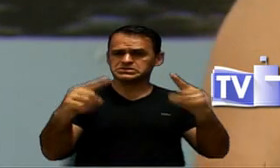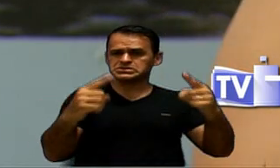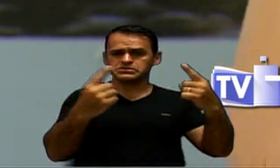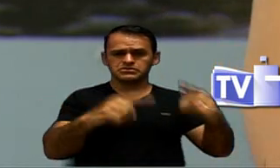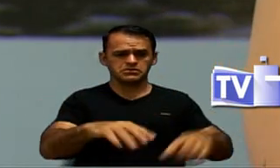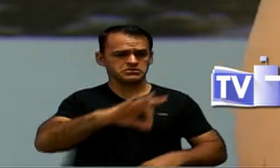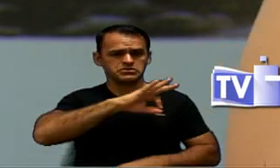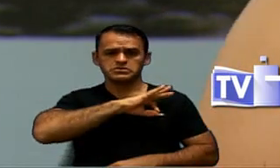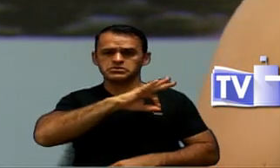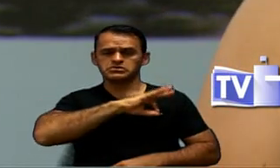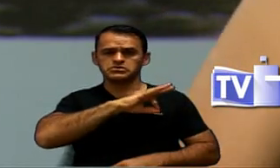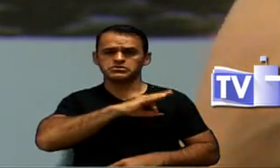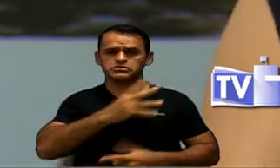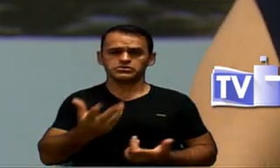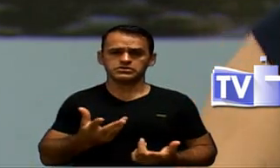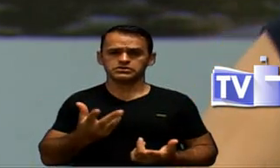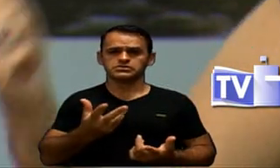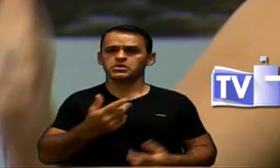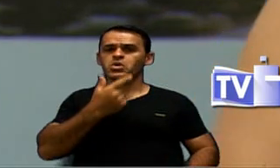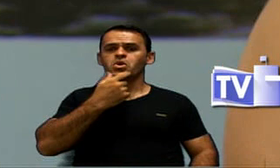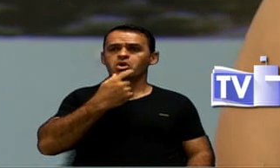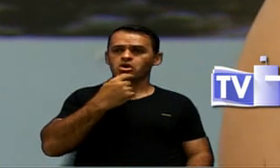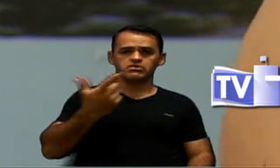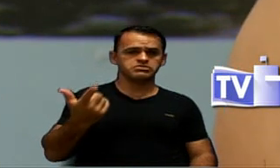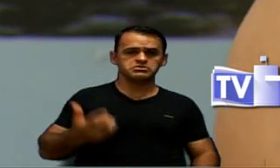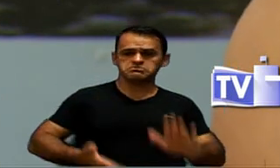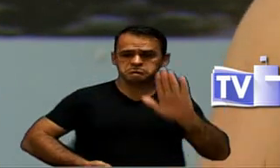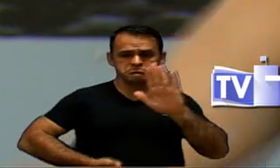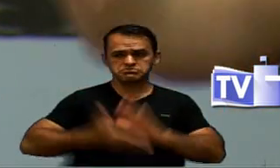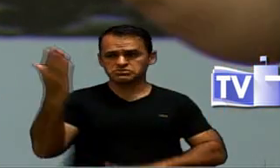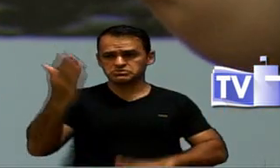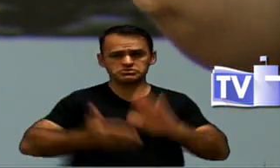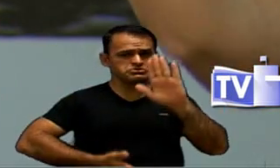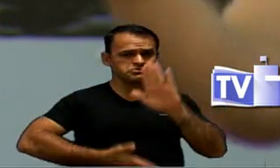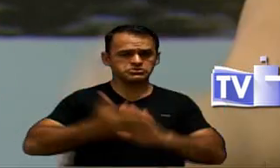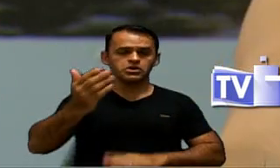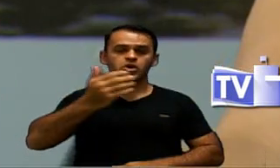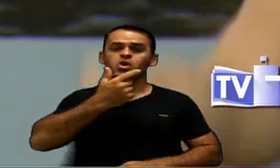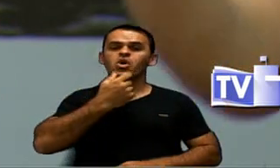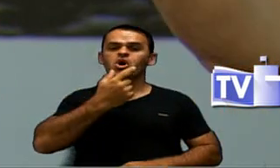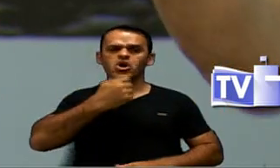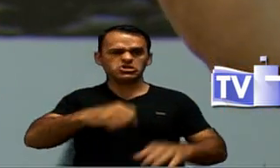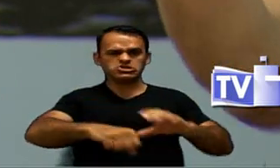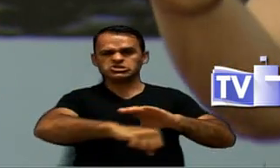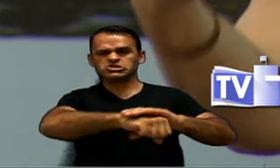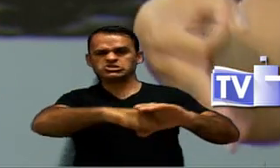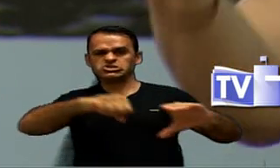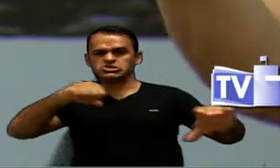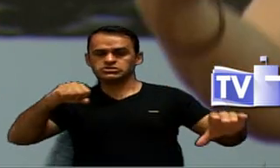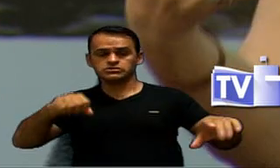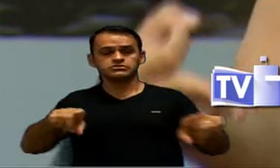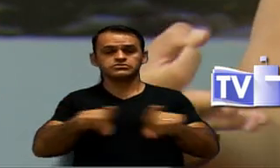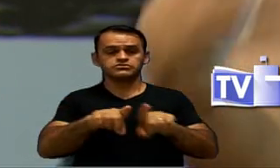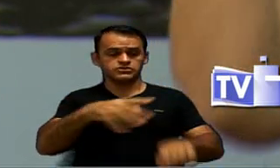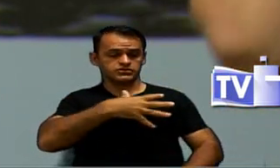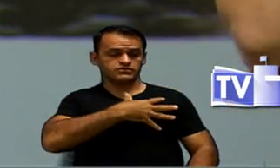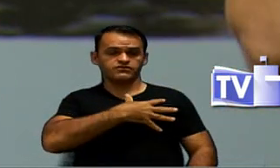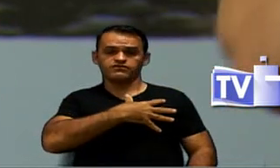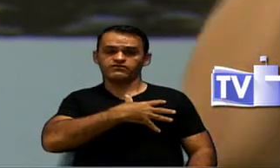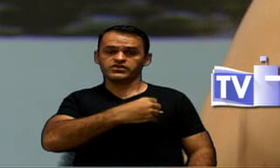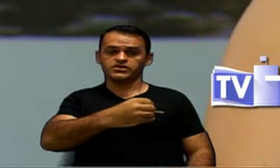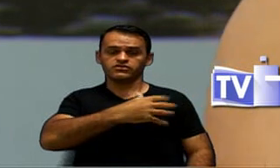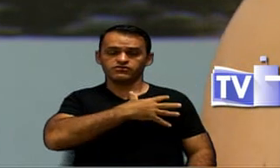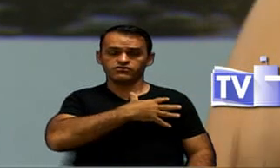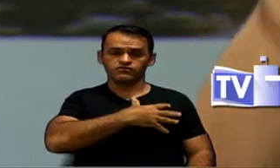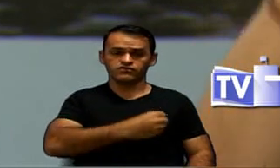da CGM, para ir atrás do cara. E o cara fugiu. Ele bateu na mulher e deu um soco no filhinho de 1 ano e meio, ficou a